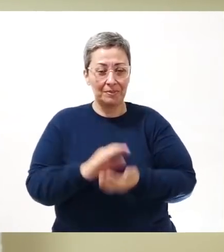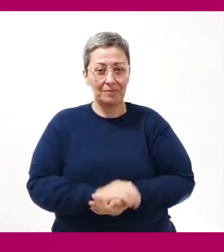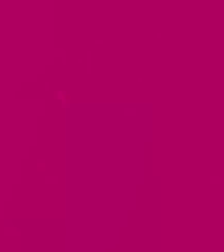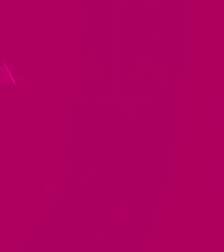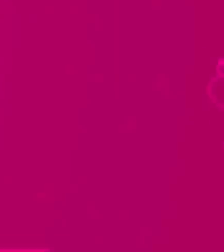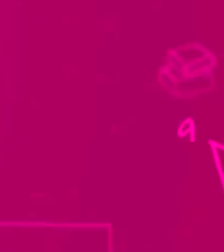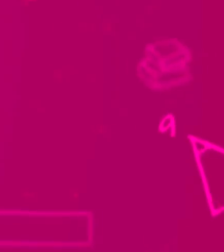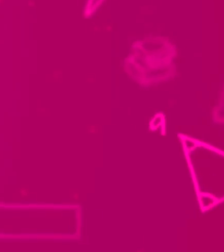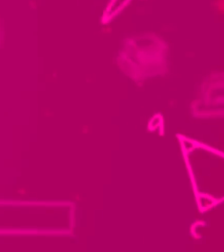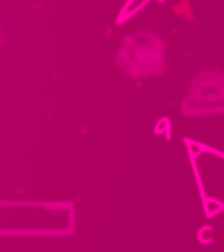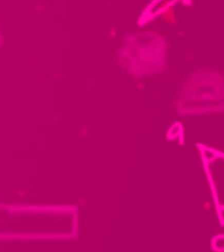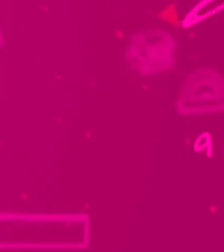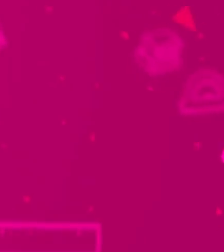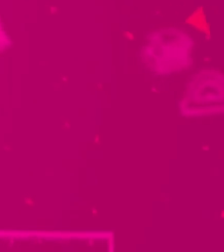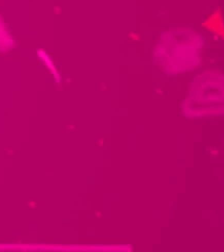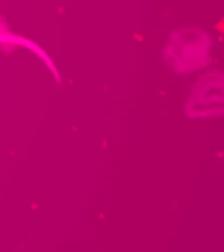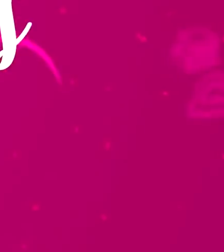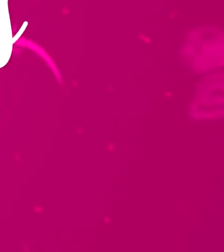começar.